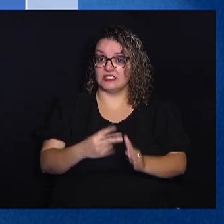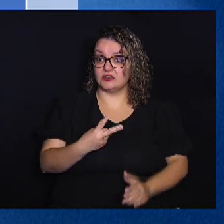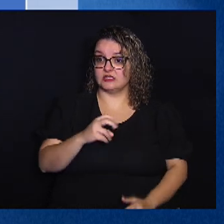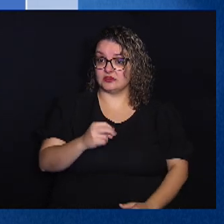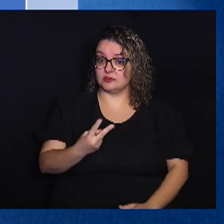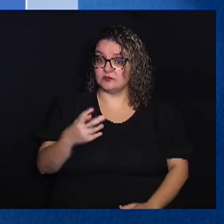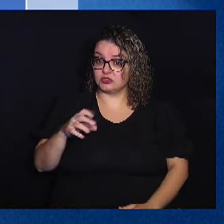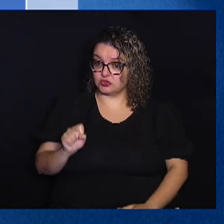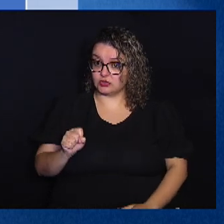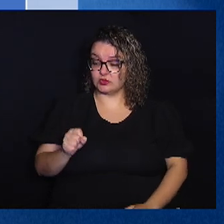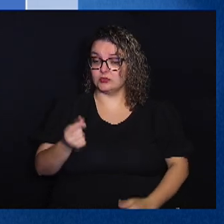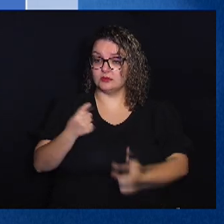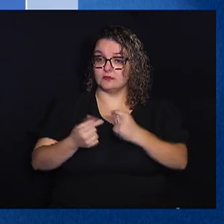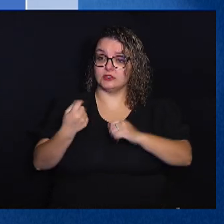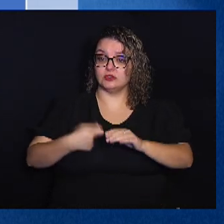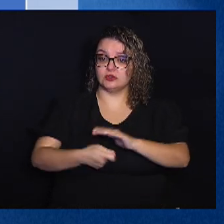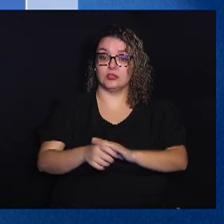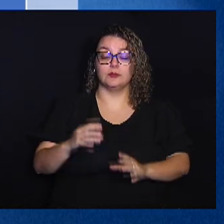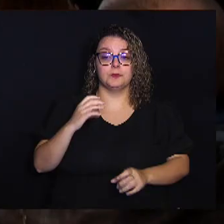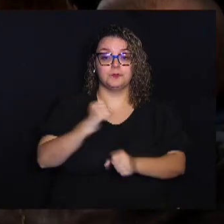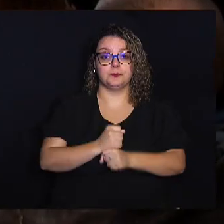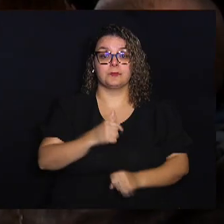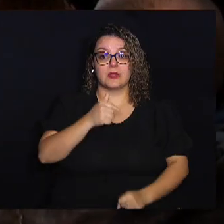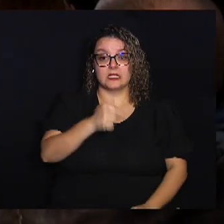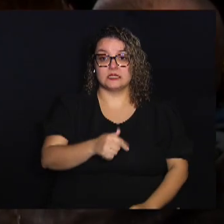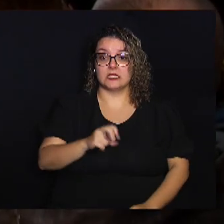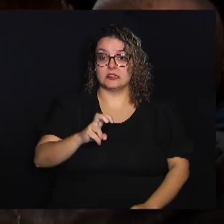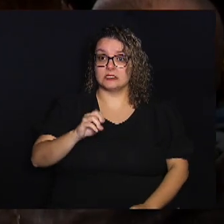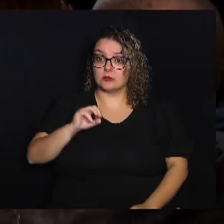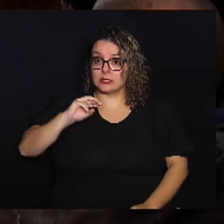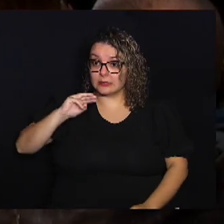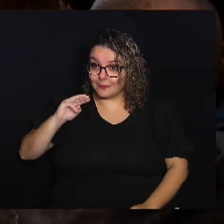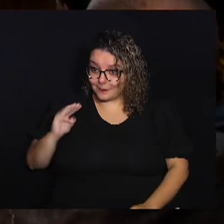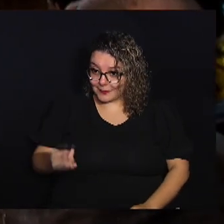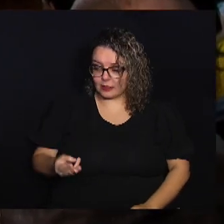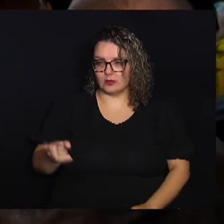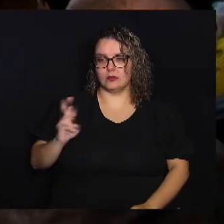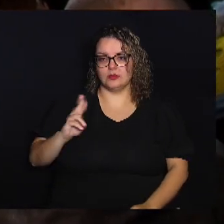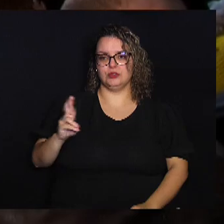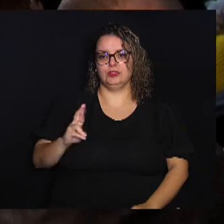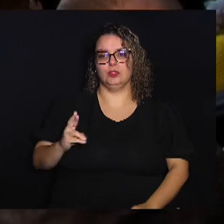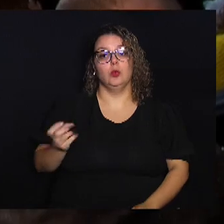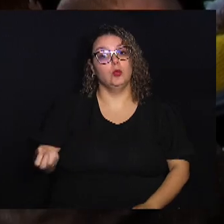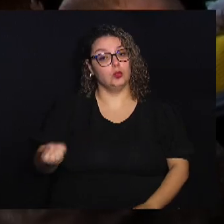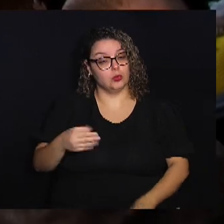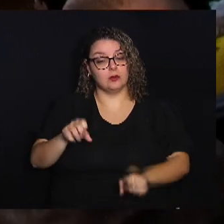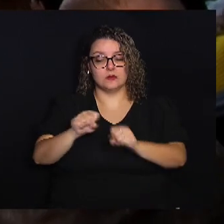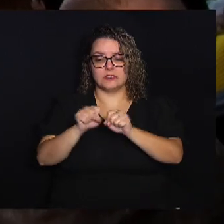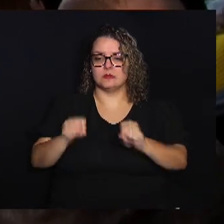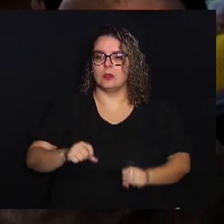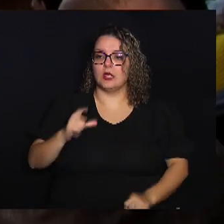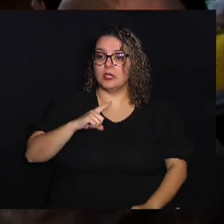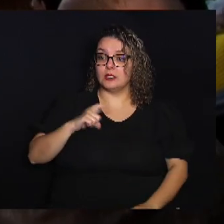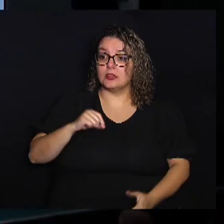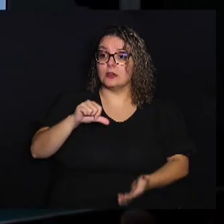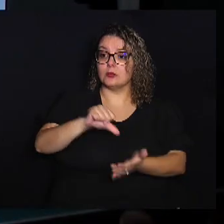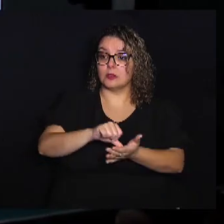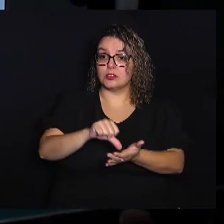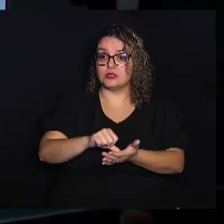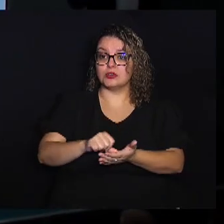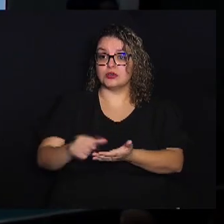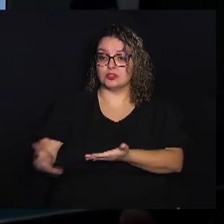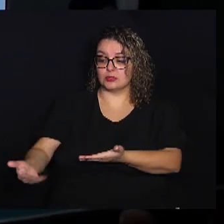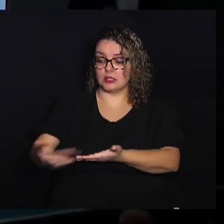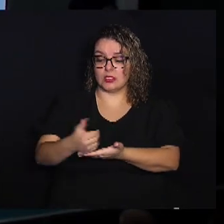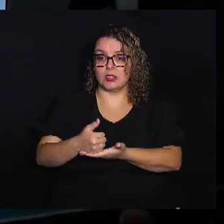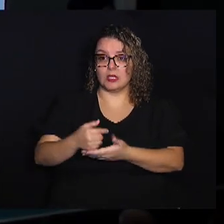2028 e um investimento total de 750 milhões de reais, o novo sistema vai contar com uma unidade de captação nas